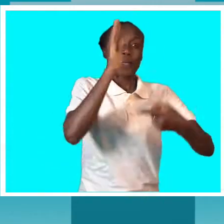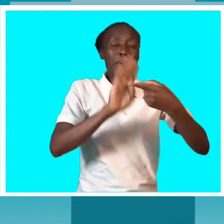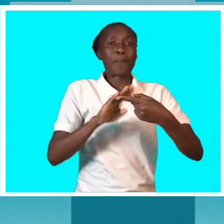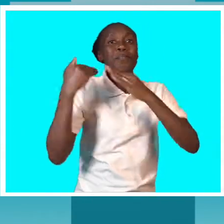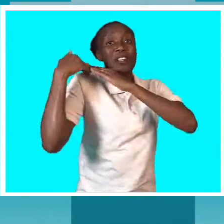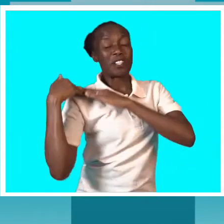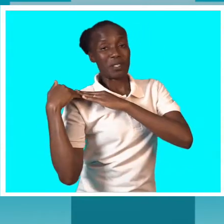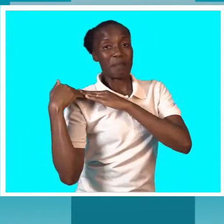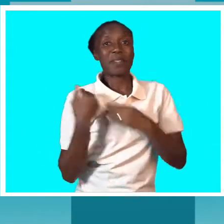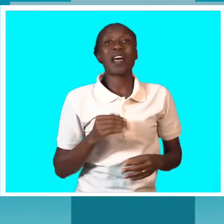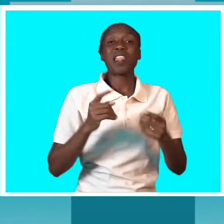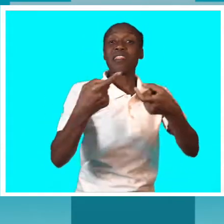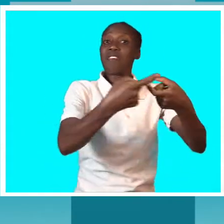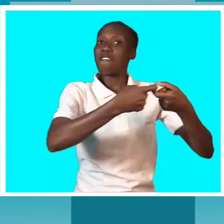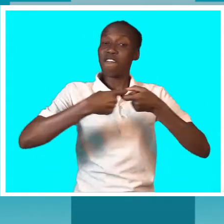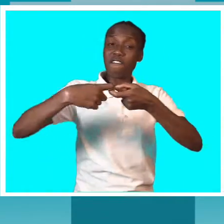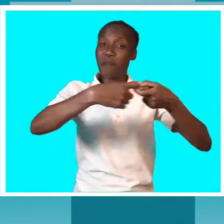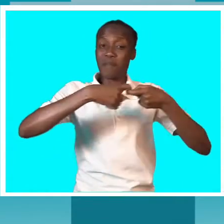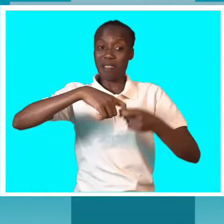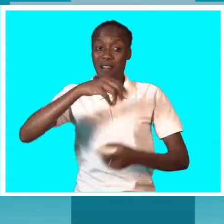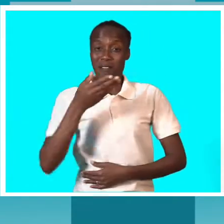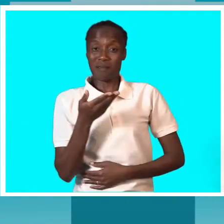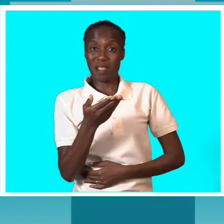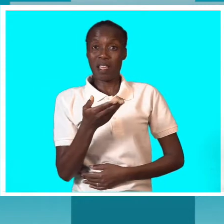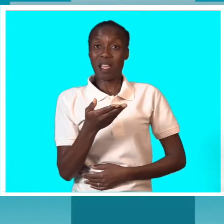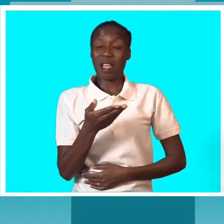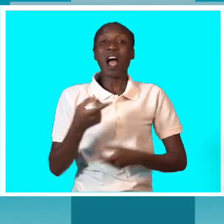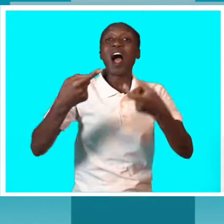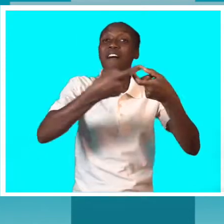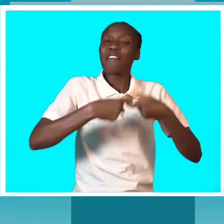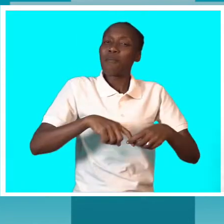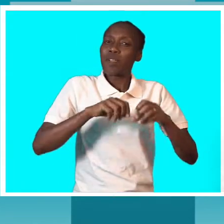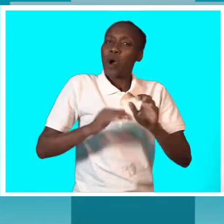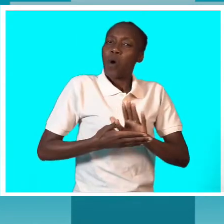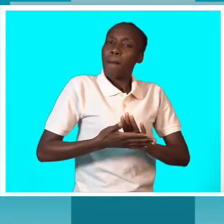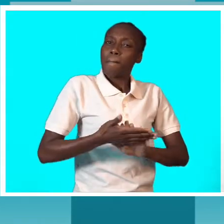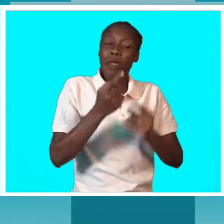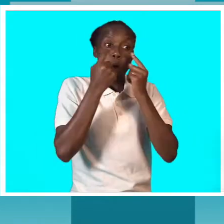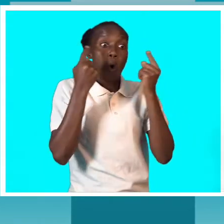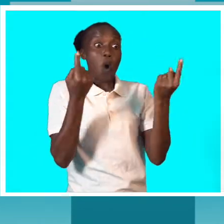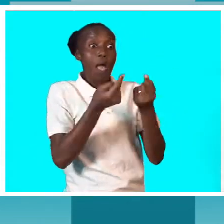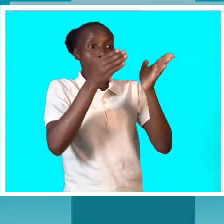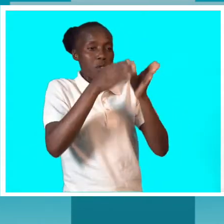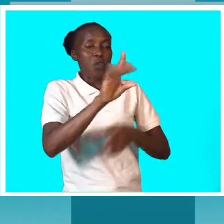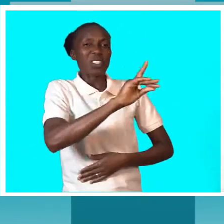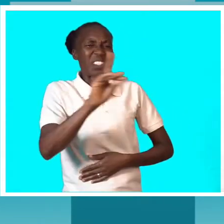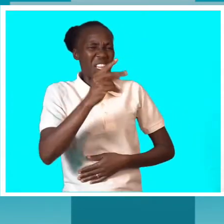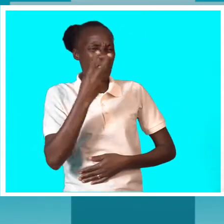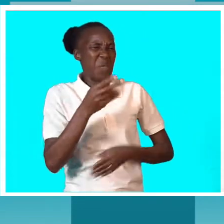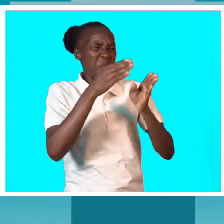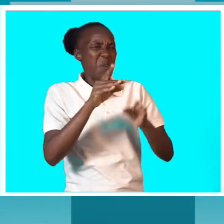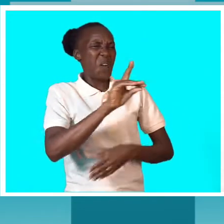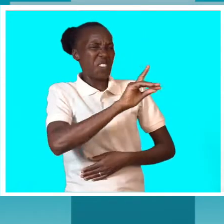A família tem que começar a olhar para a pessoa com deficiência, não pessoa anormal. Tem que olhar para a pessoa com